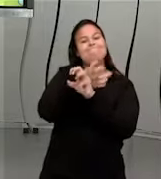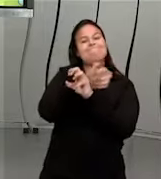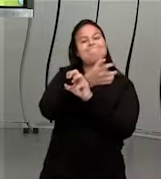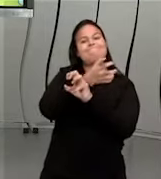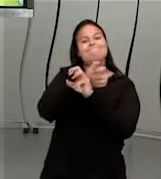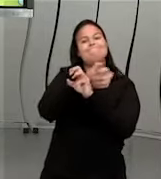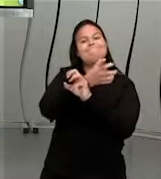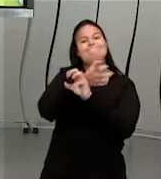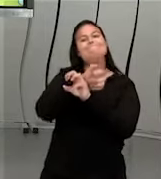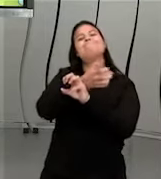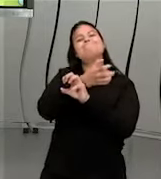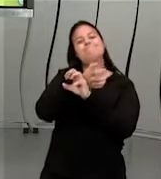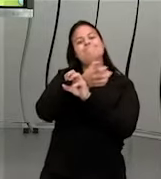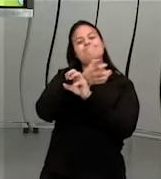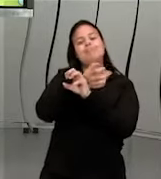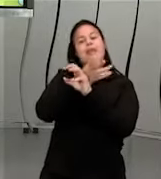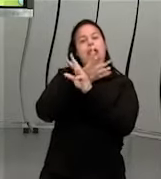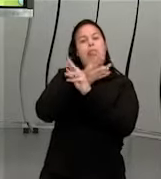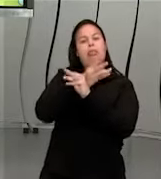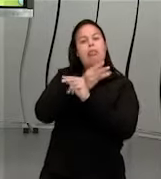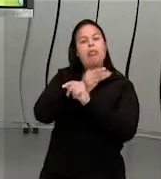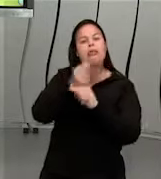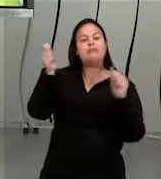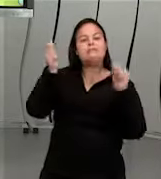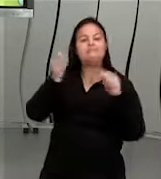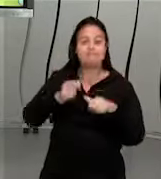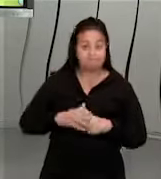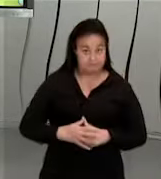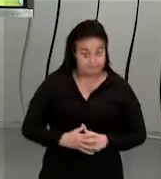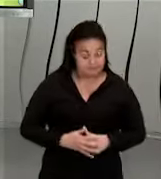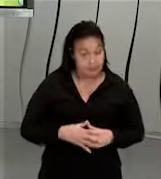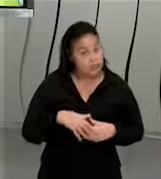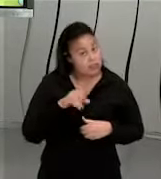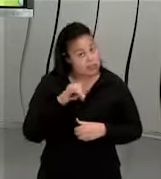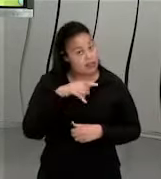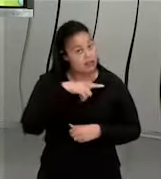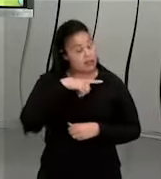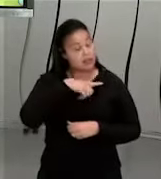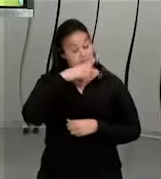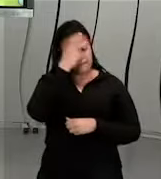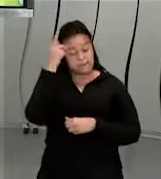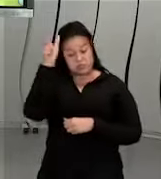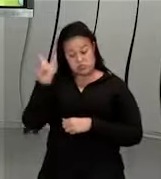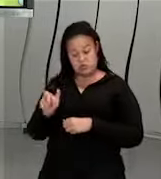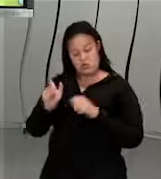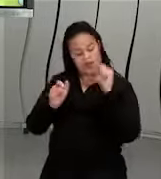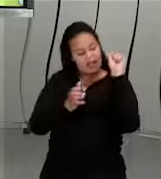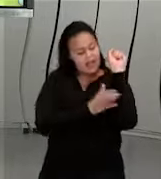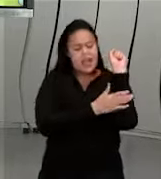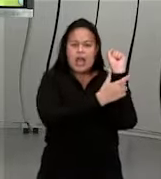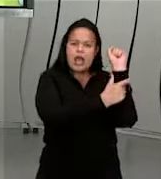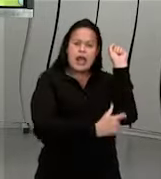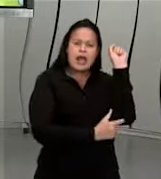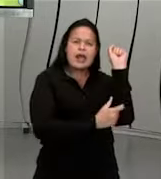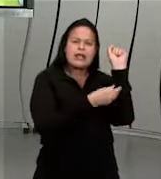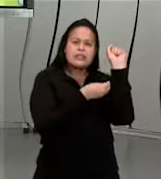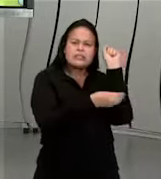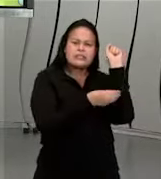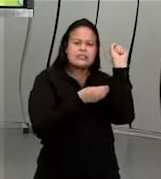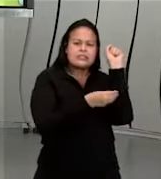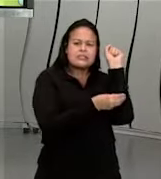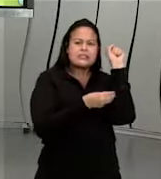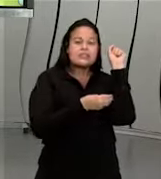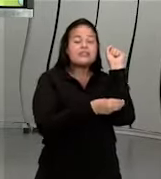sofrer atrito e desgaste. Quando a pessoa tem um desgaste das cartilagens da coluna, ela